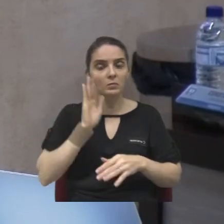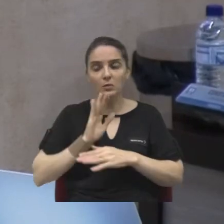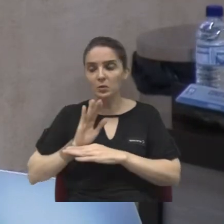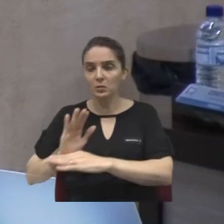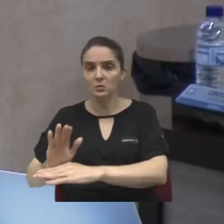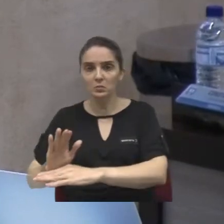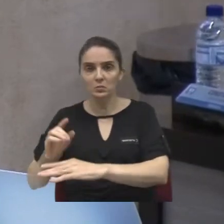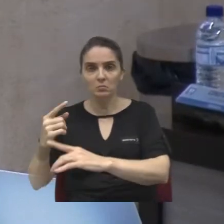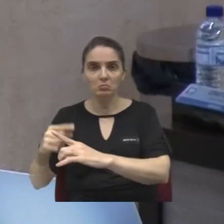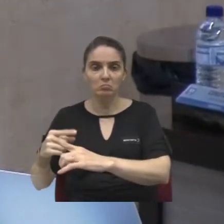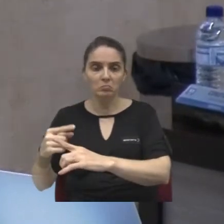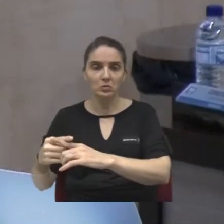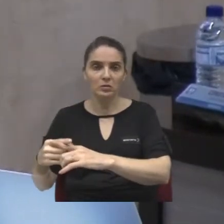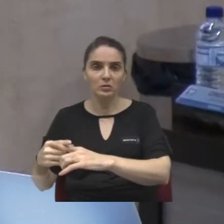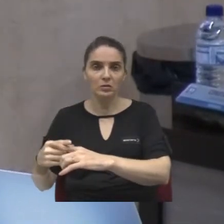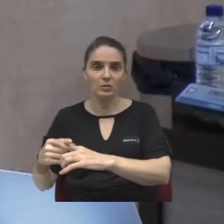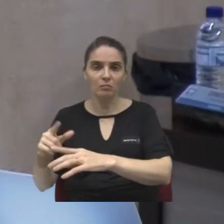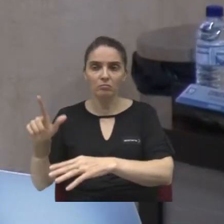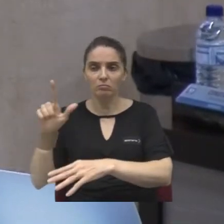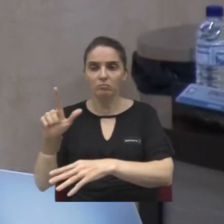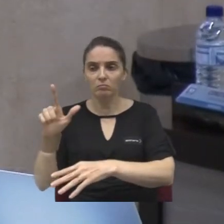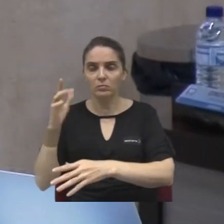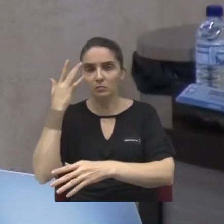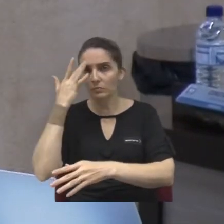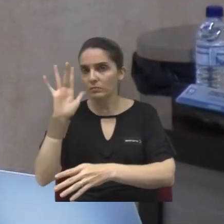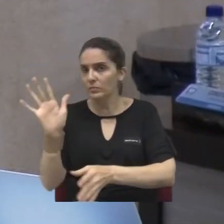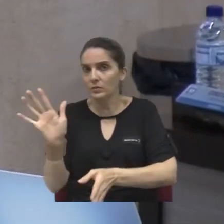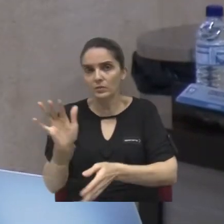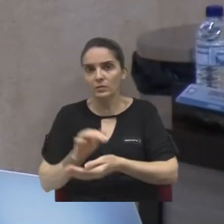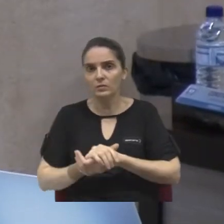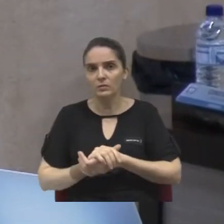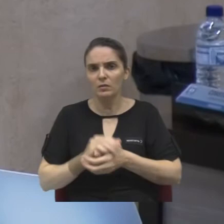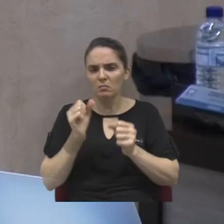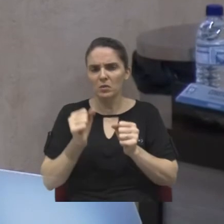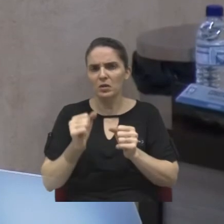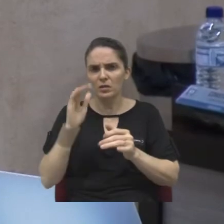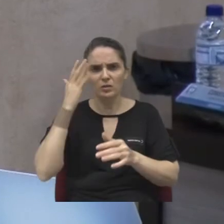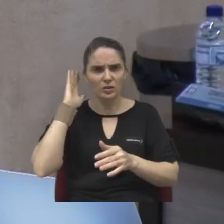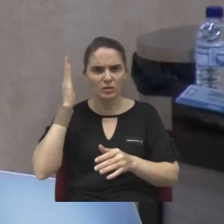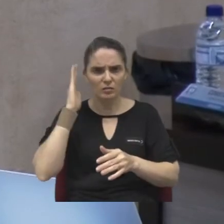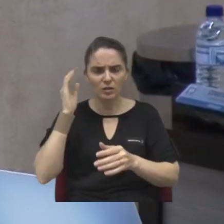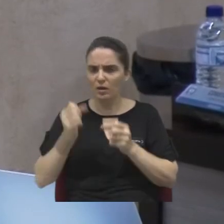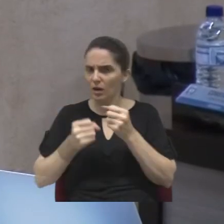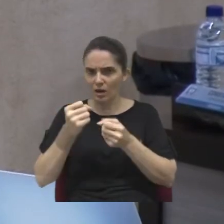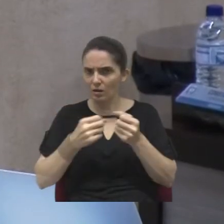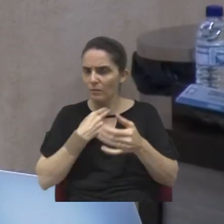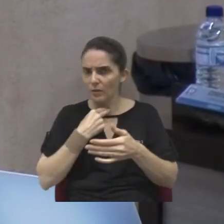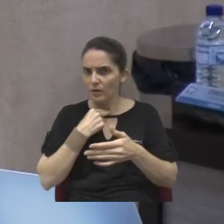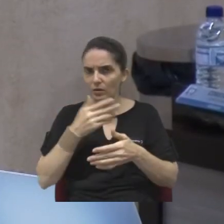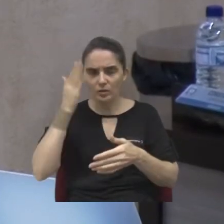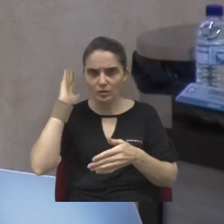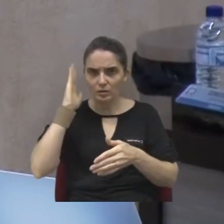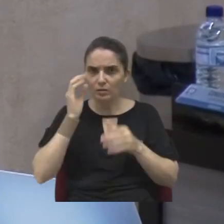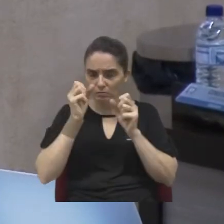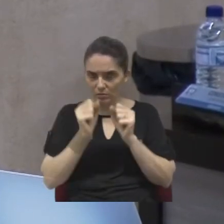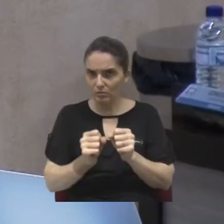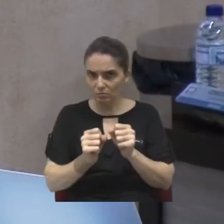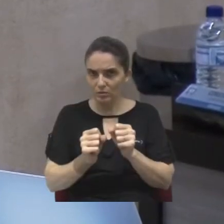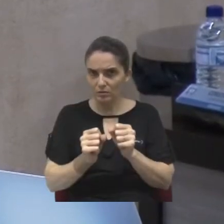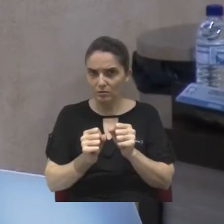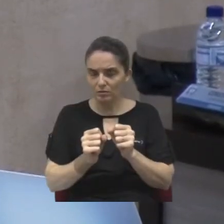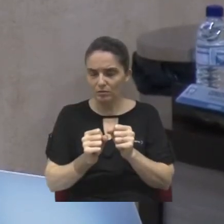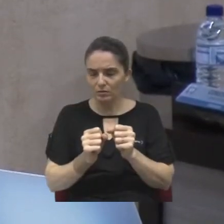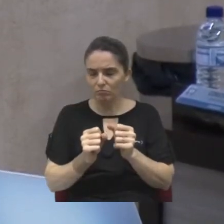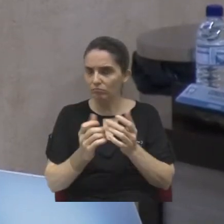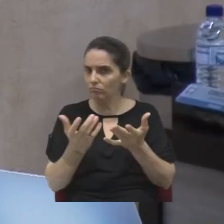tráfego e à logística. E daí pode trazer caminhão, não pode deixar carro no estacionamento, no parque, mas pode trazer caminhão para